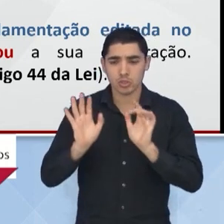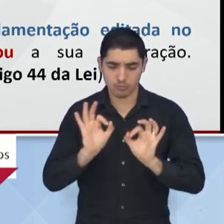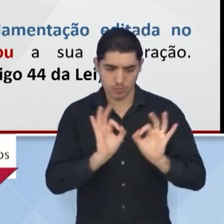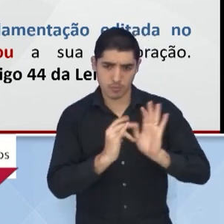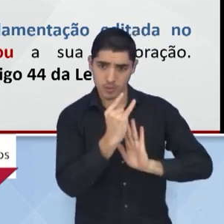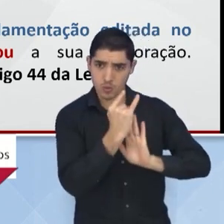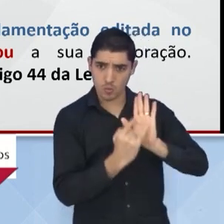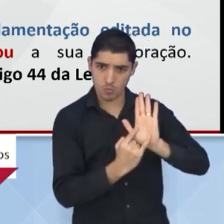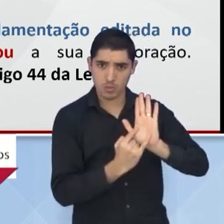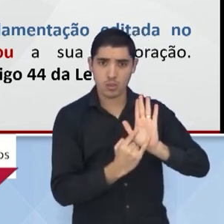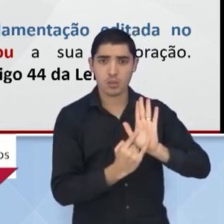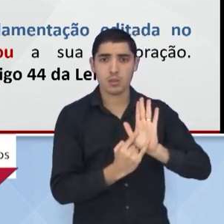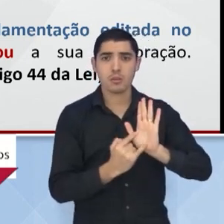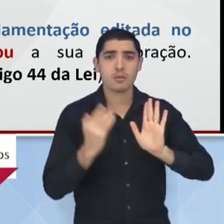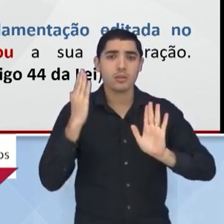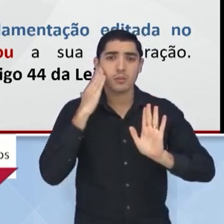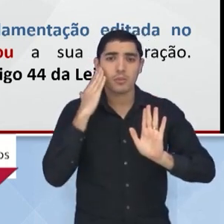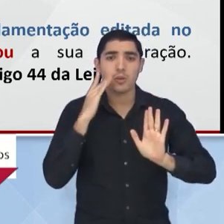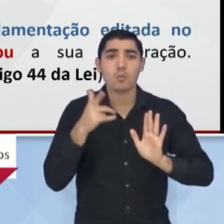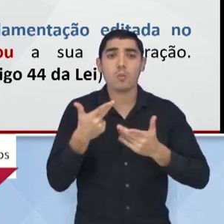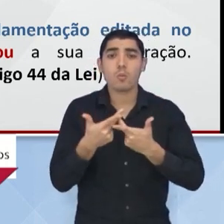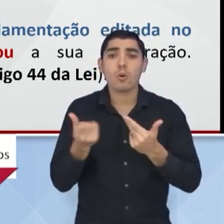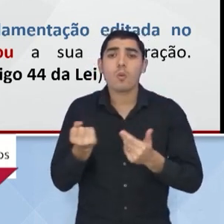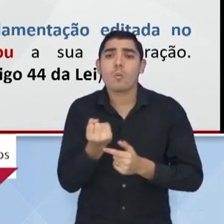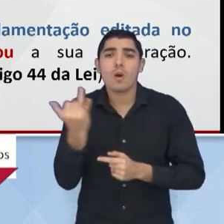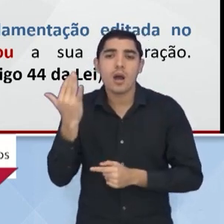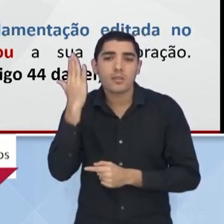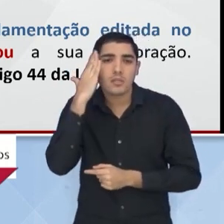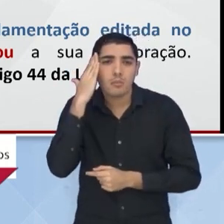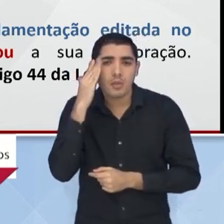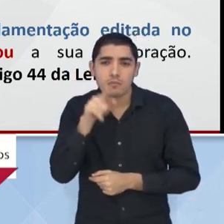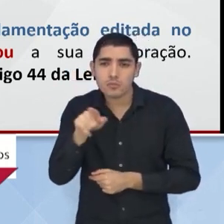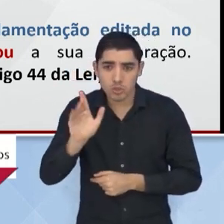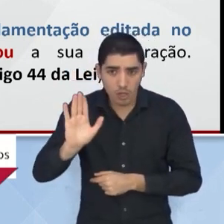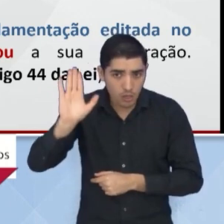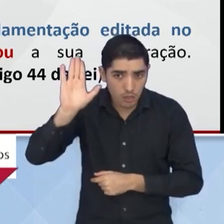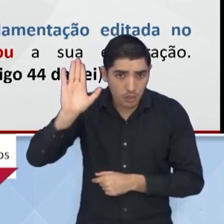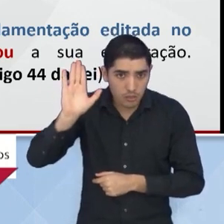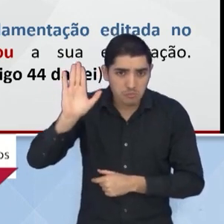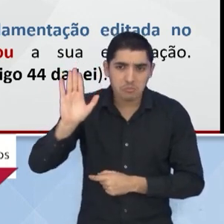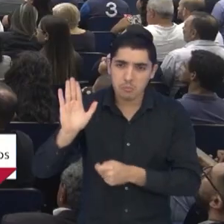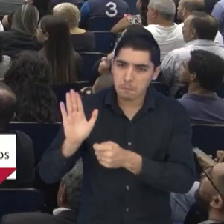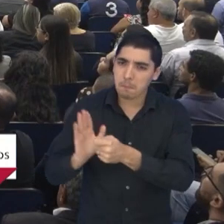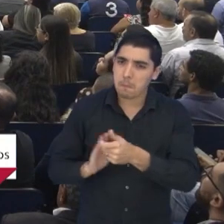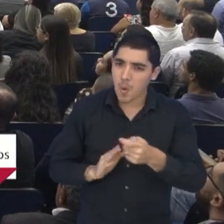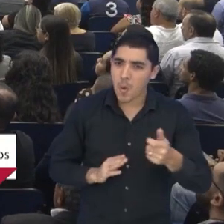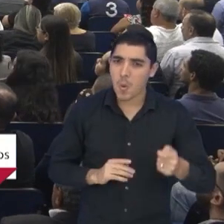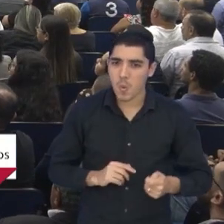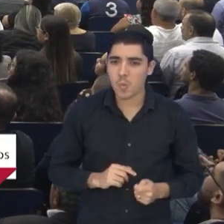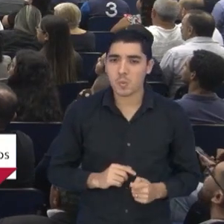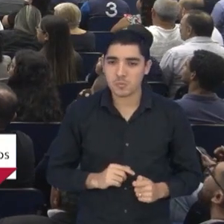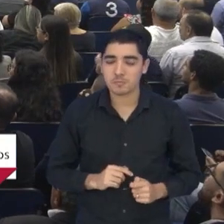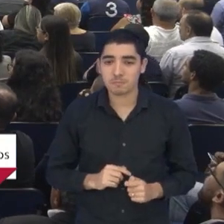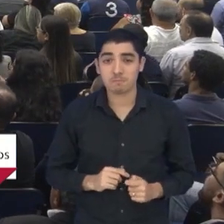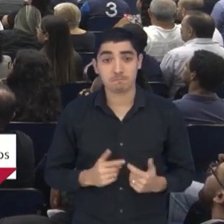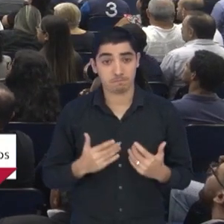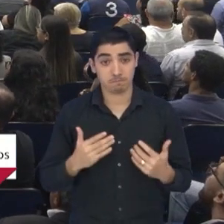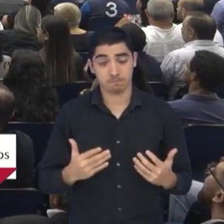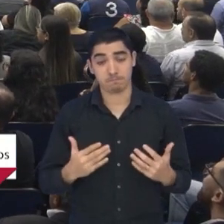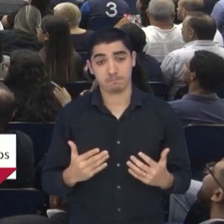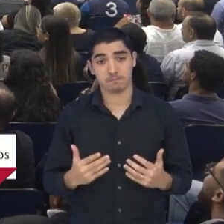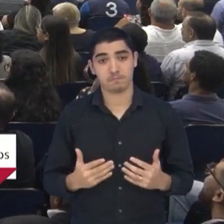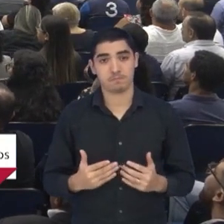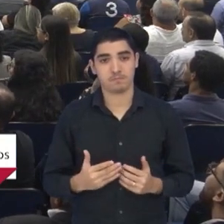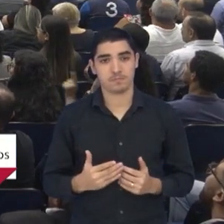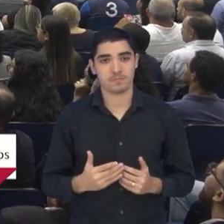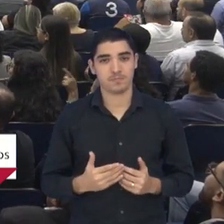formalização de demanda levanta a mão aí legal legal poucos hein então a lei inclusive lá